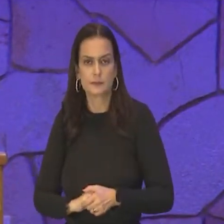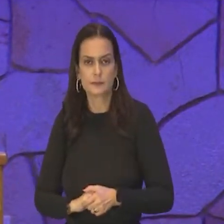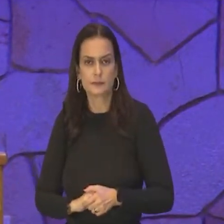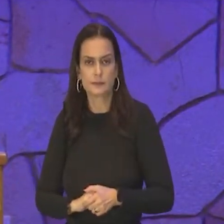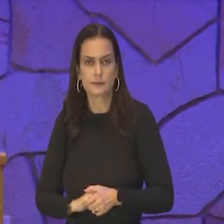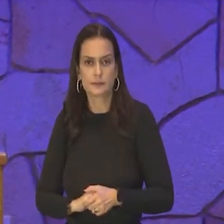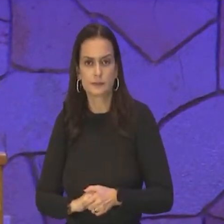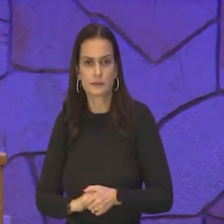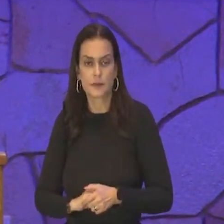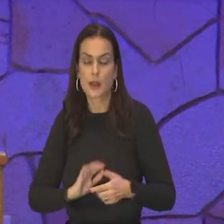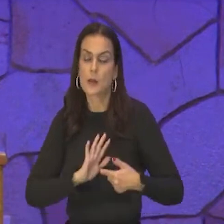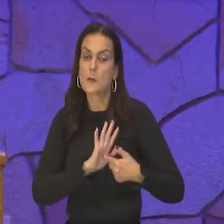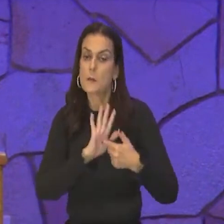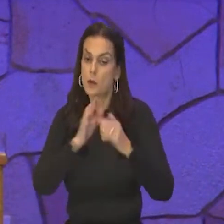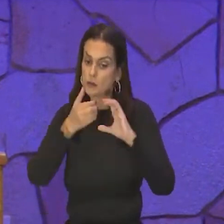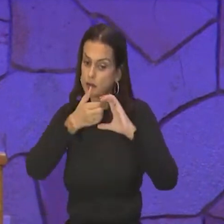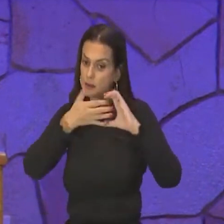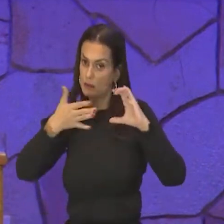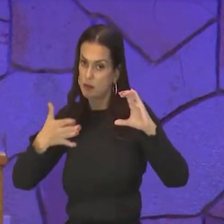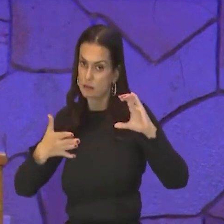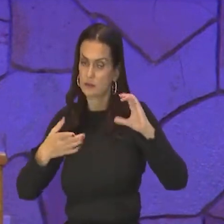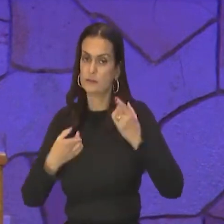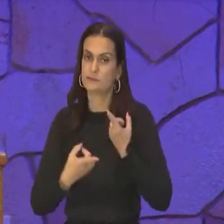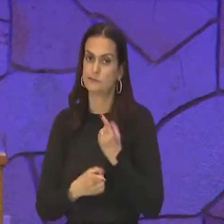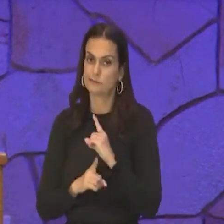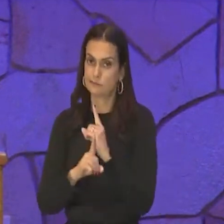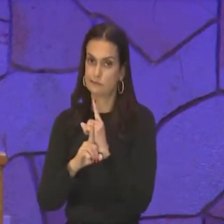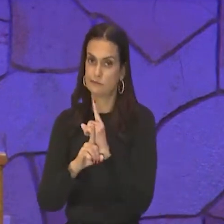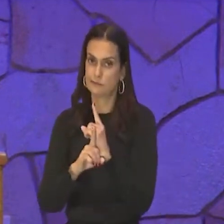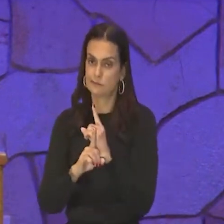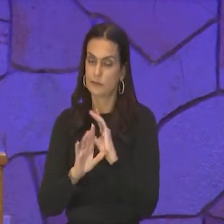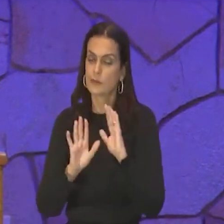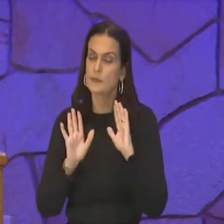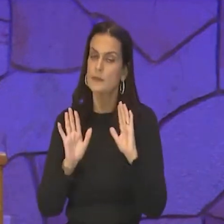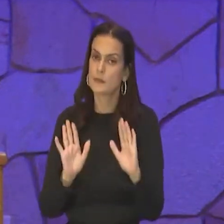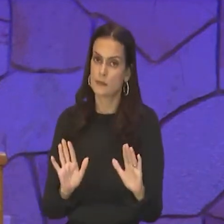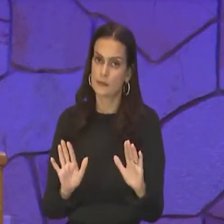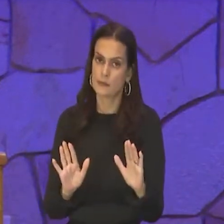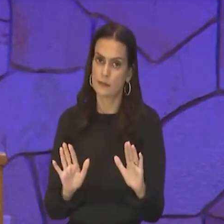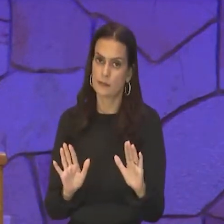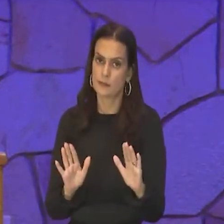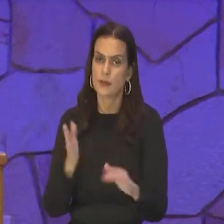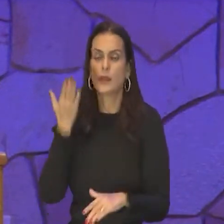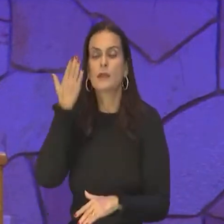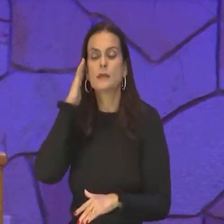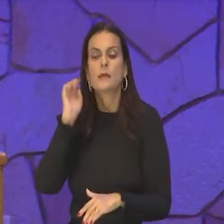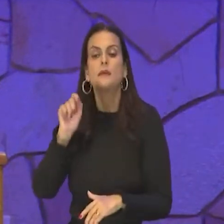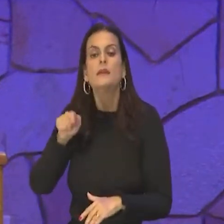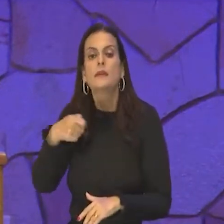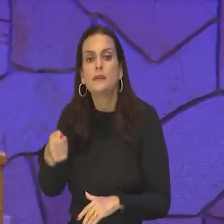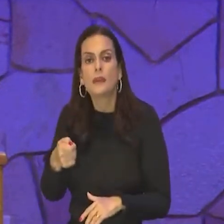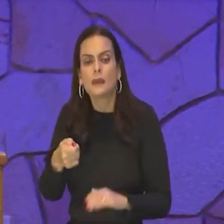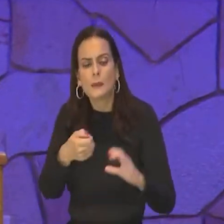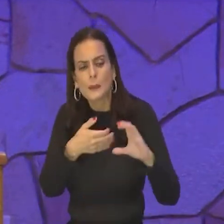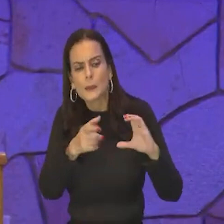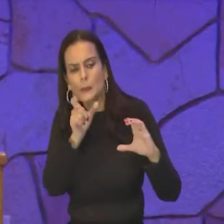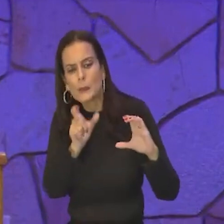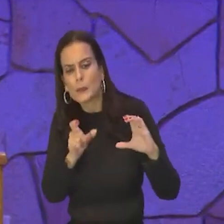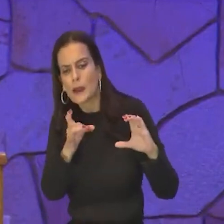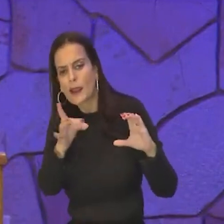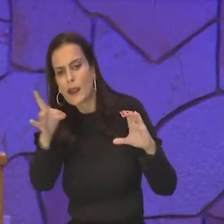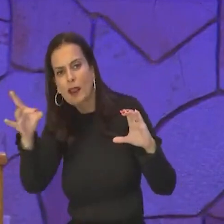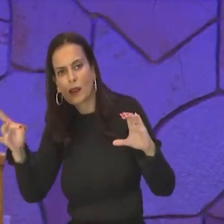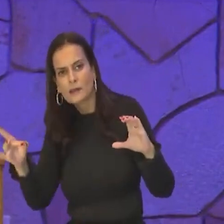É o raio-x dos discípulos. Mas mesmo assim, sabendo quem eles eram,